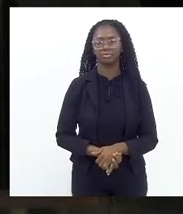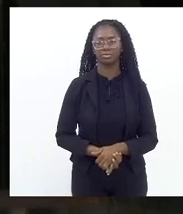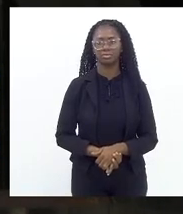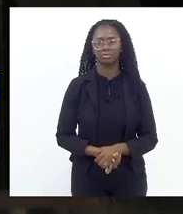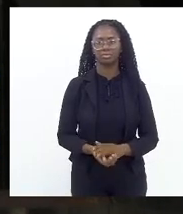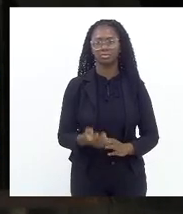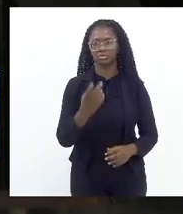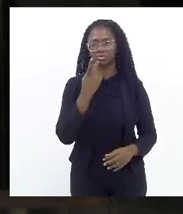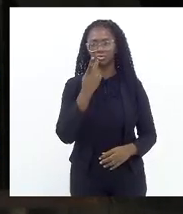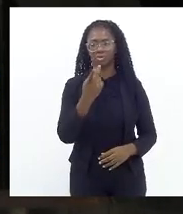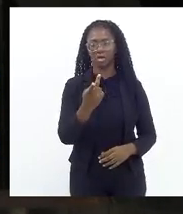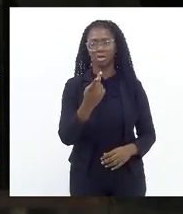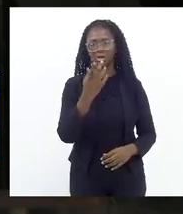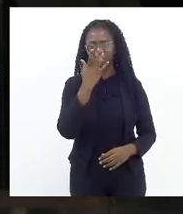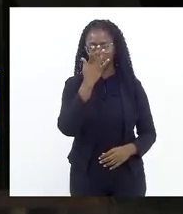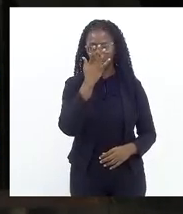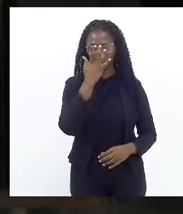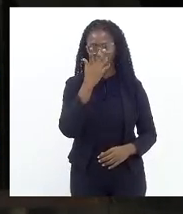chega a ser